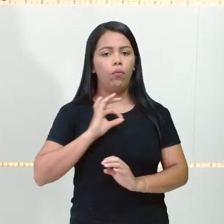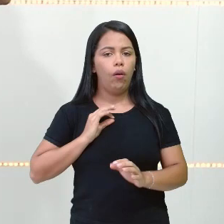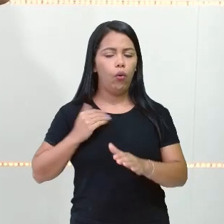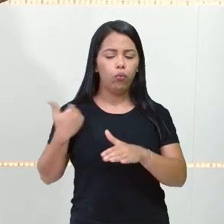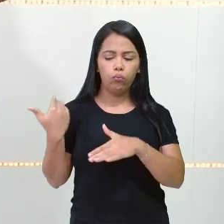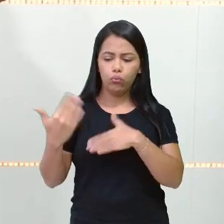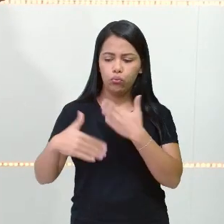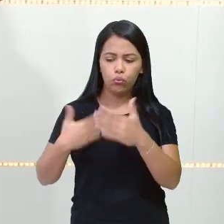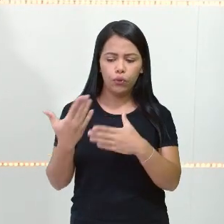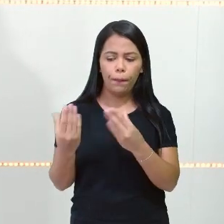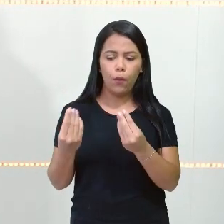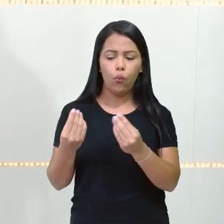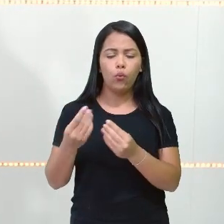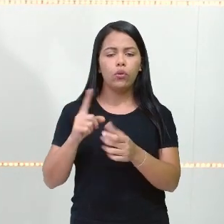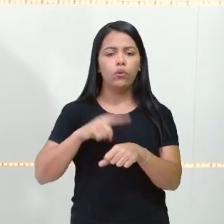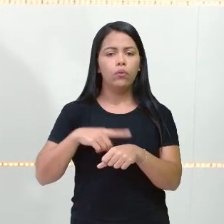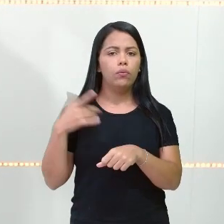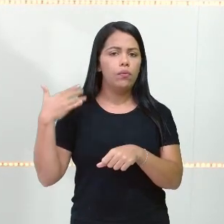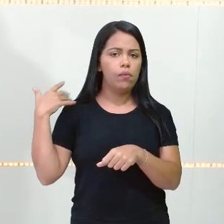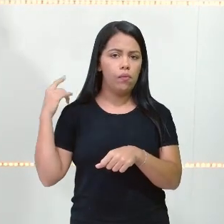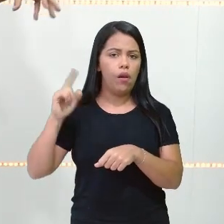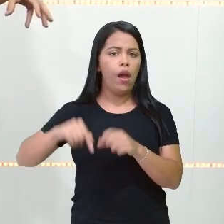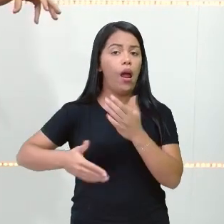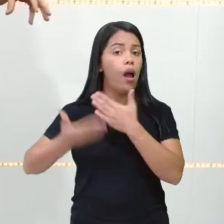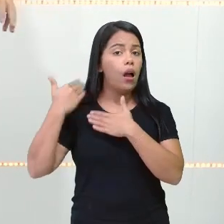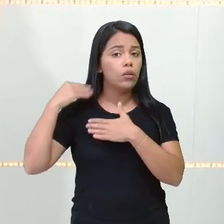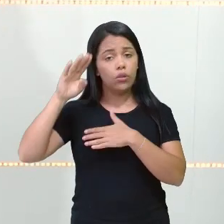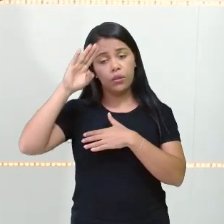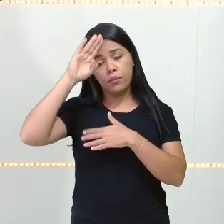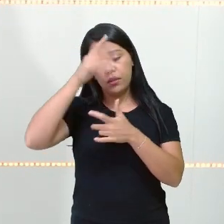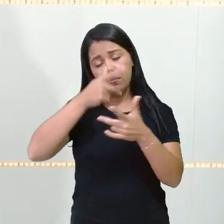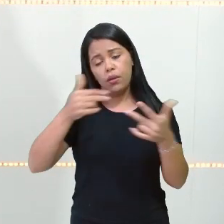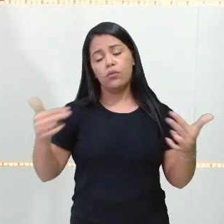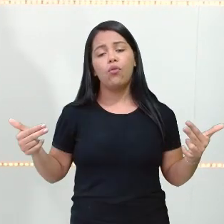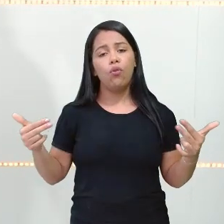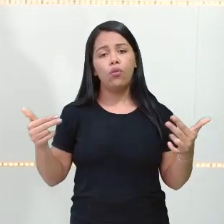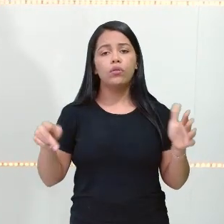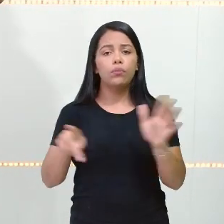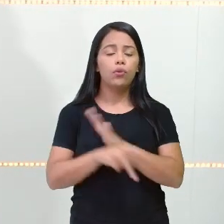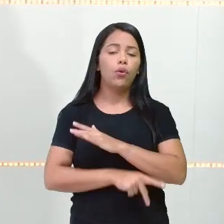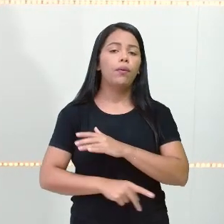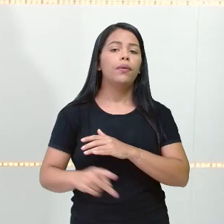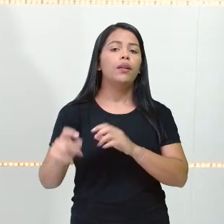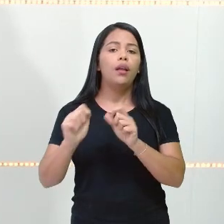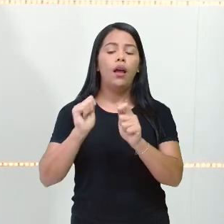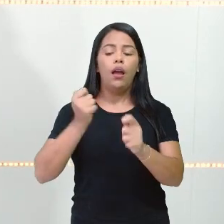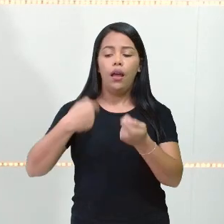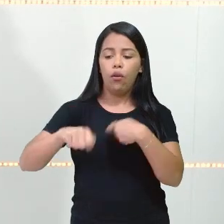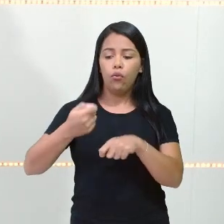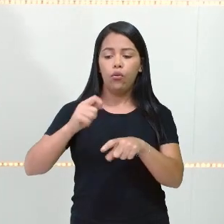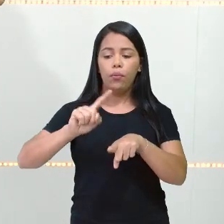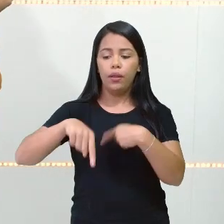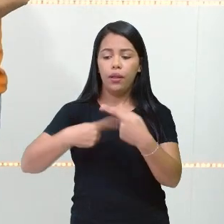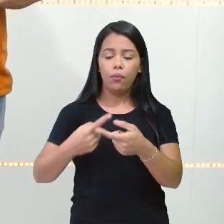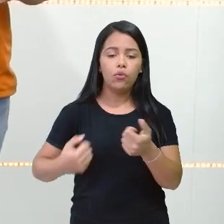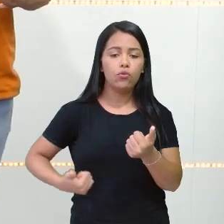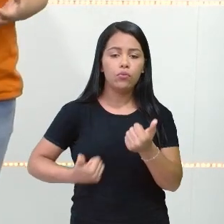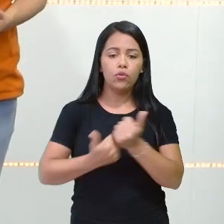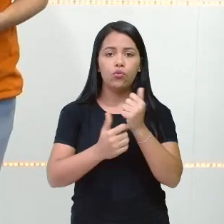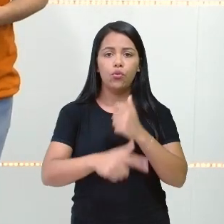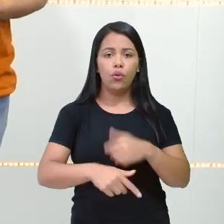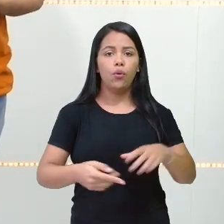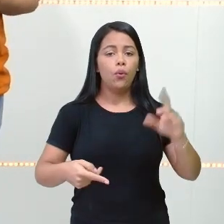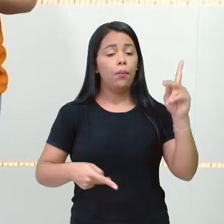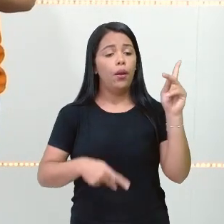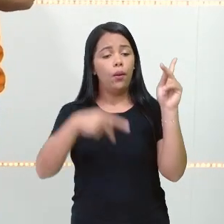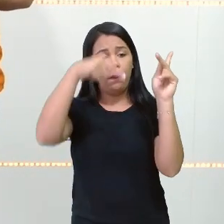tempo, lá no Catar, era uma das principais coisas da economia. Depois foi substituído pelo petróleo, né?